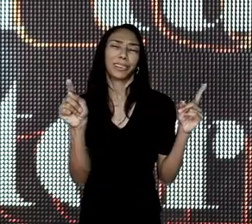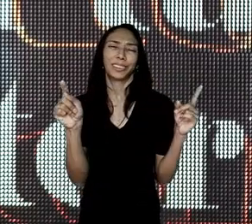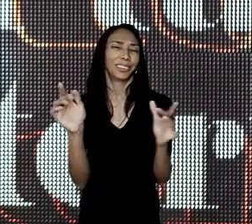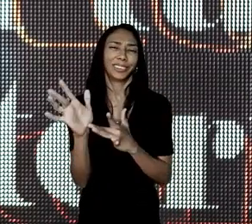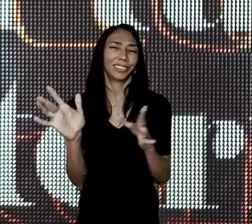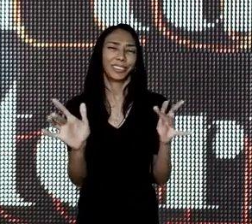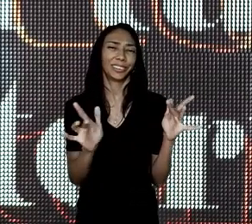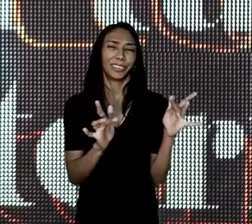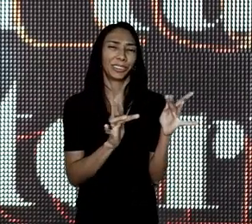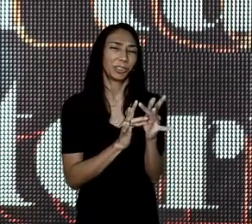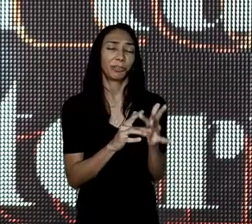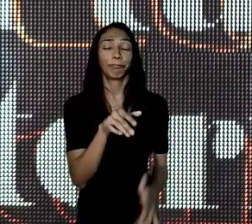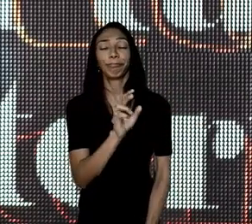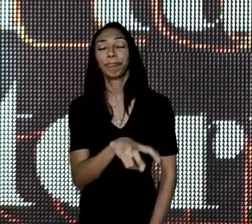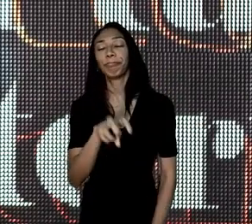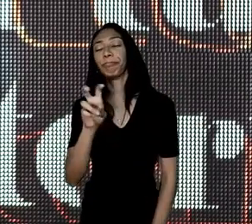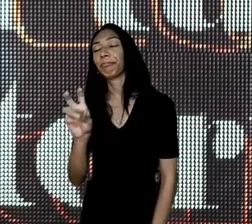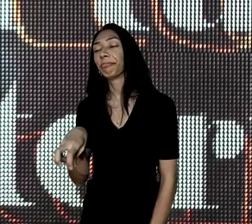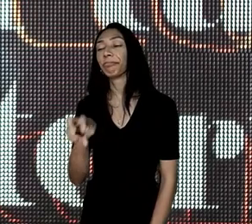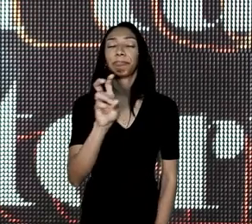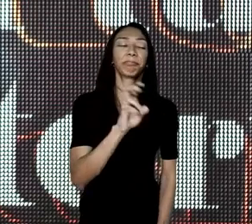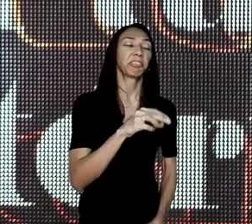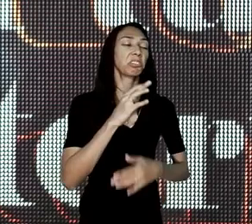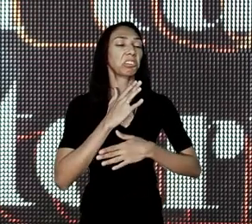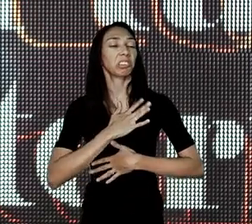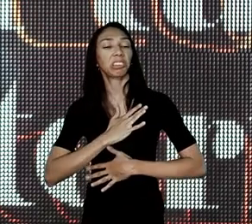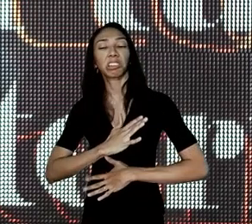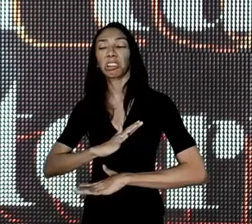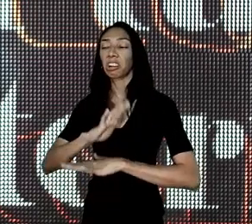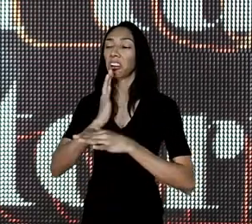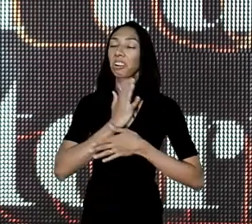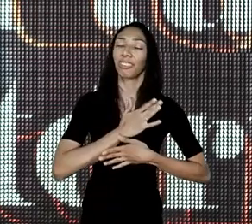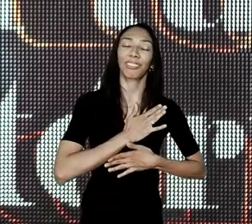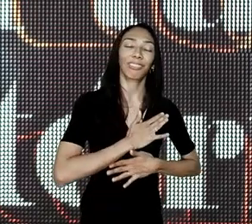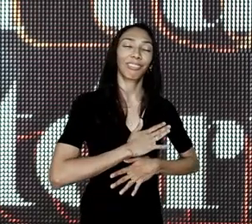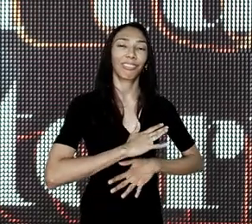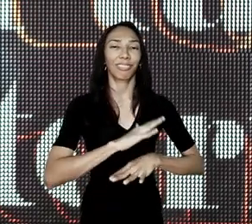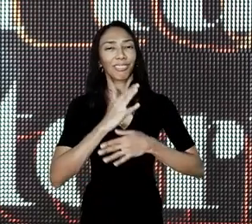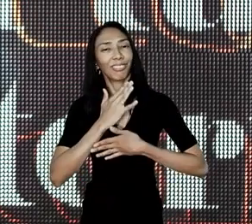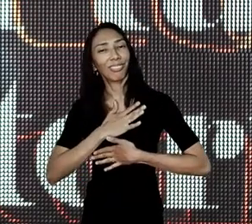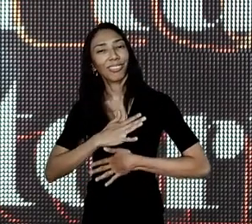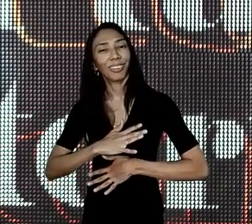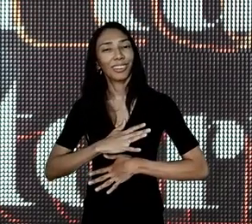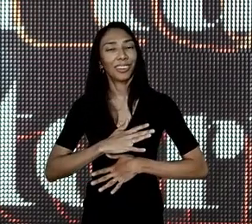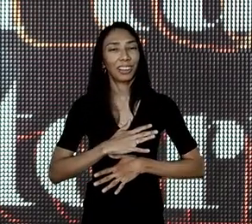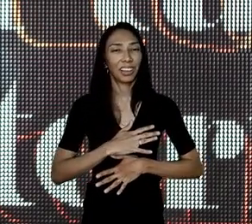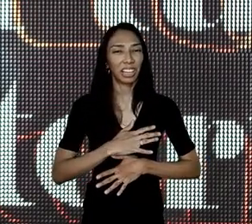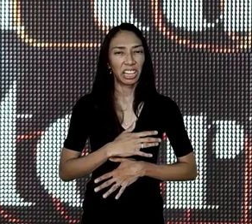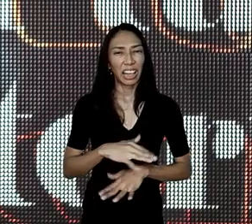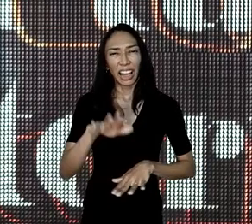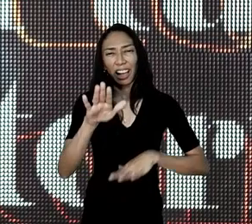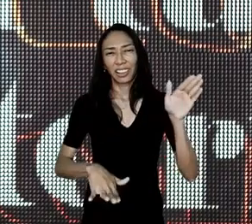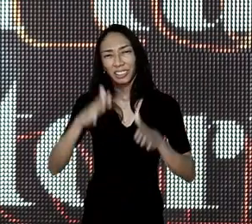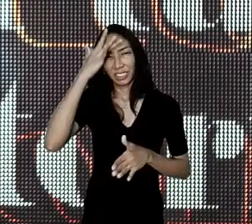nem a falta de reconhecimento abalou Jesus, nem a bajulação. Se a bajulação altera o teu DNA,